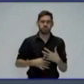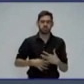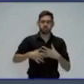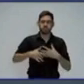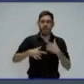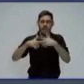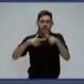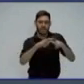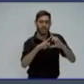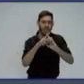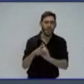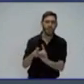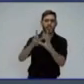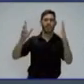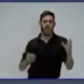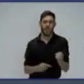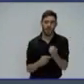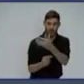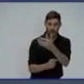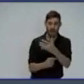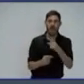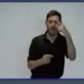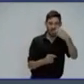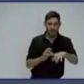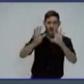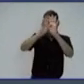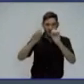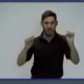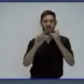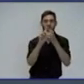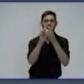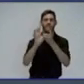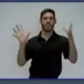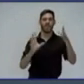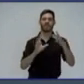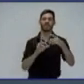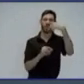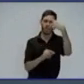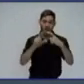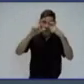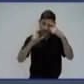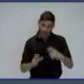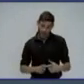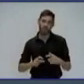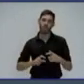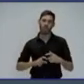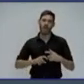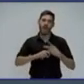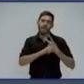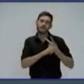democracias contemporâneas. Esse é o Tribunal da Democracia e esse é o lugar para